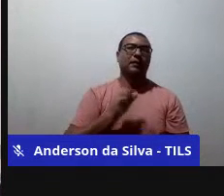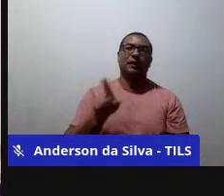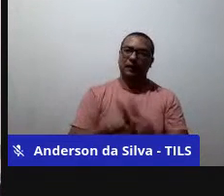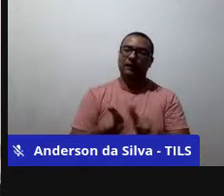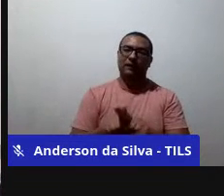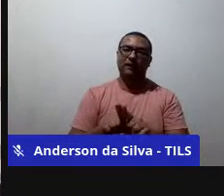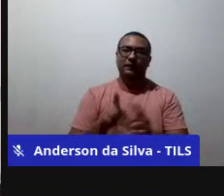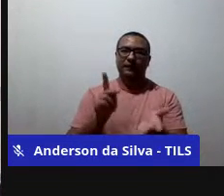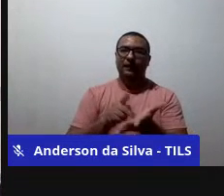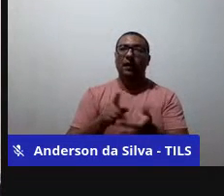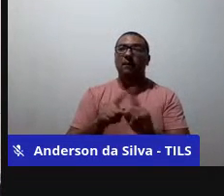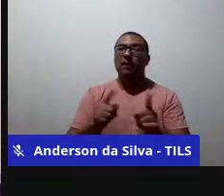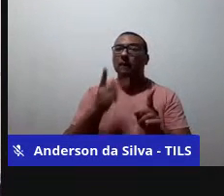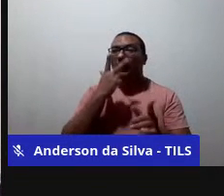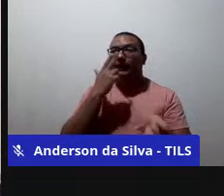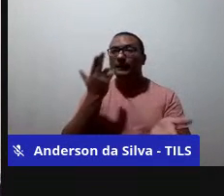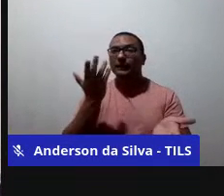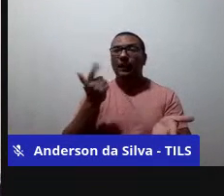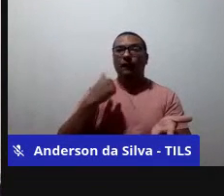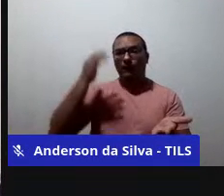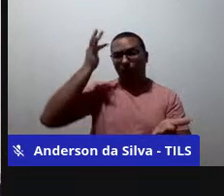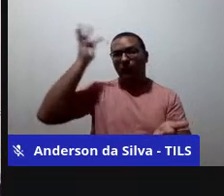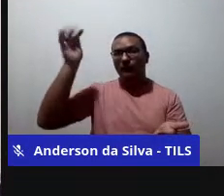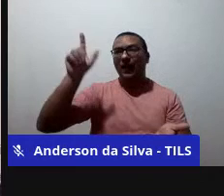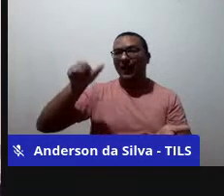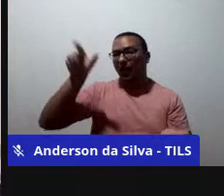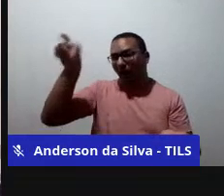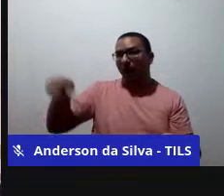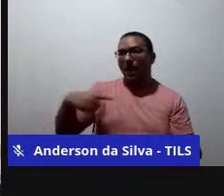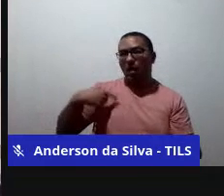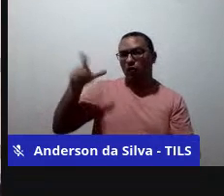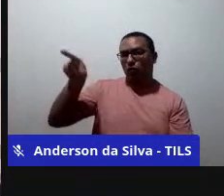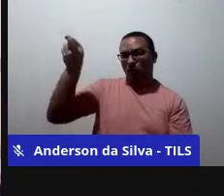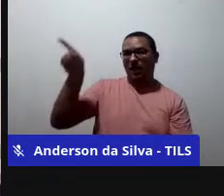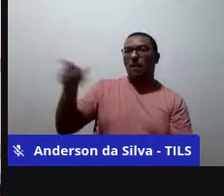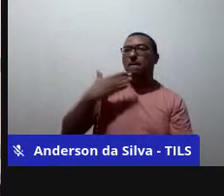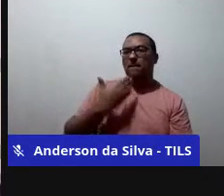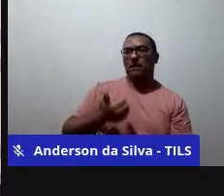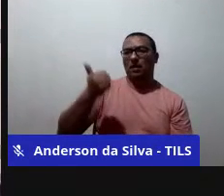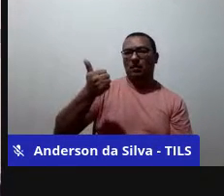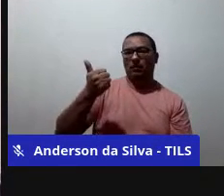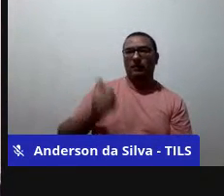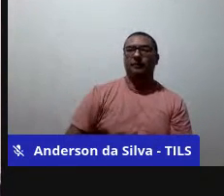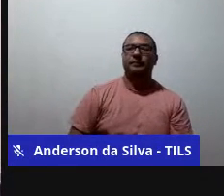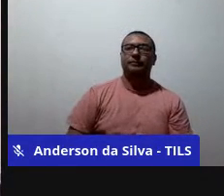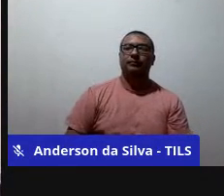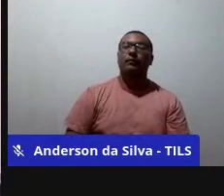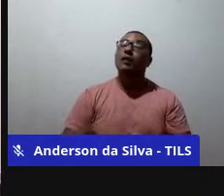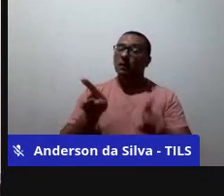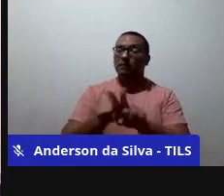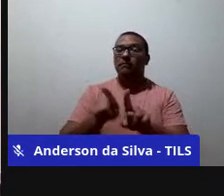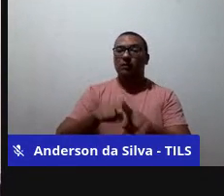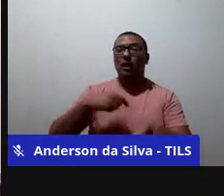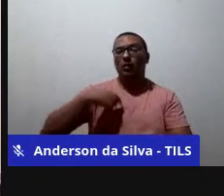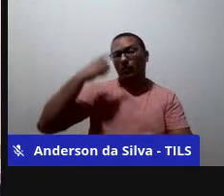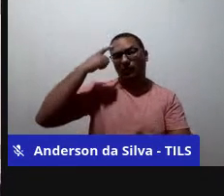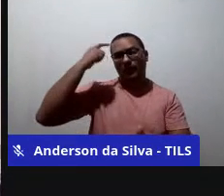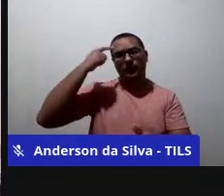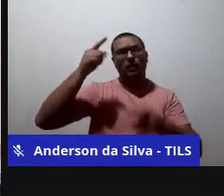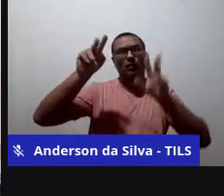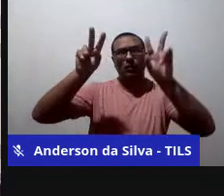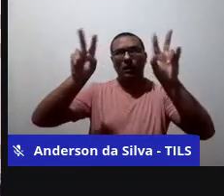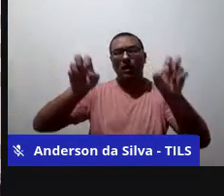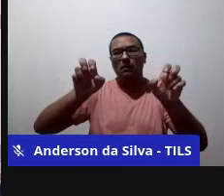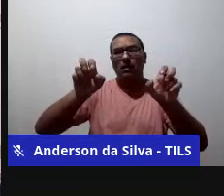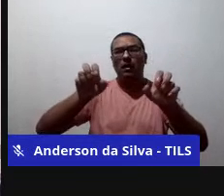é uma coisa estranha ter um filósofo favorito, mas eu tenho. Bom, e eu estava pensando aqui sobre o tema do